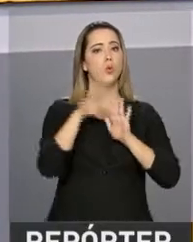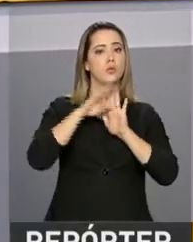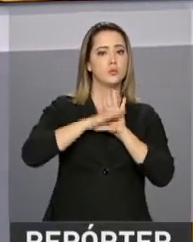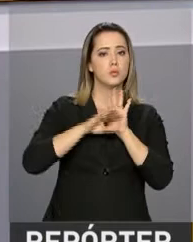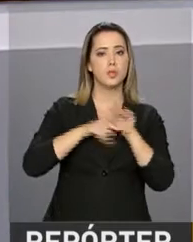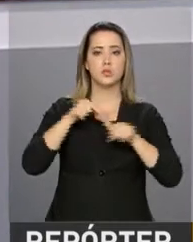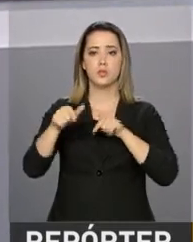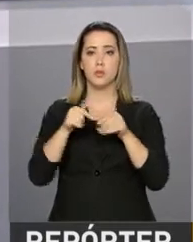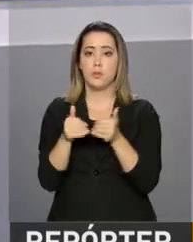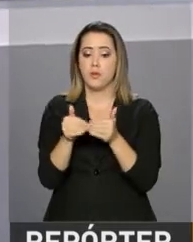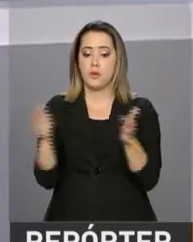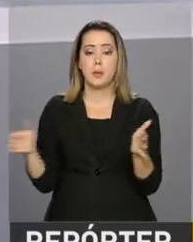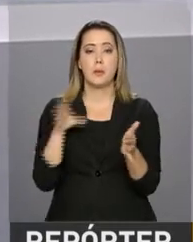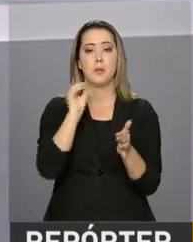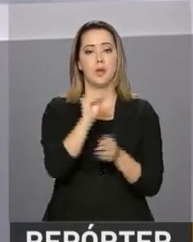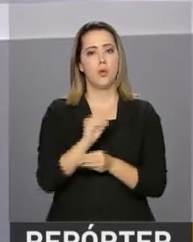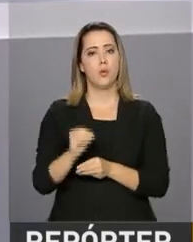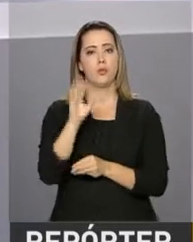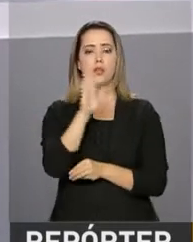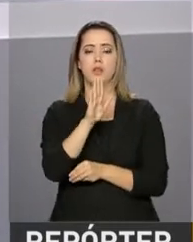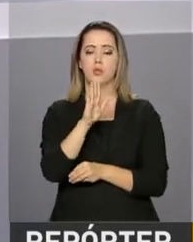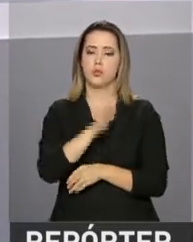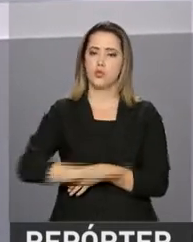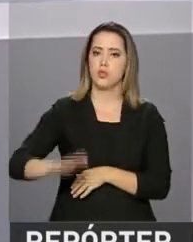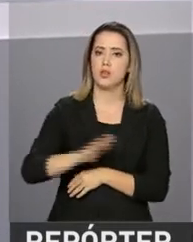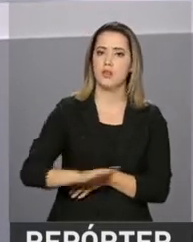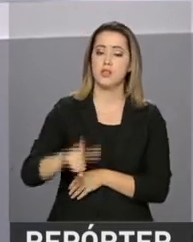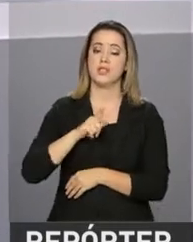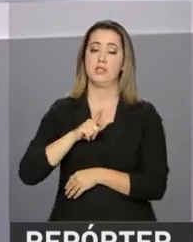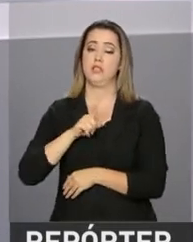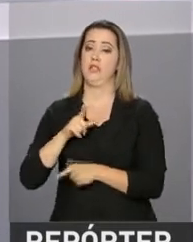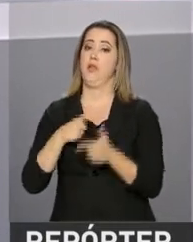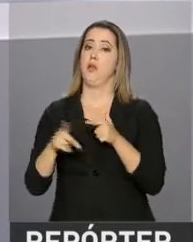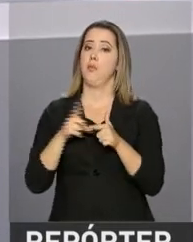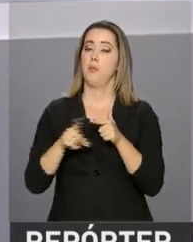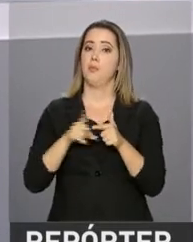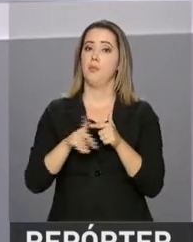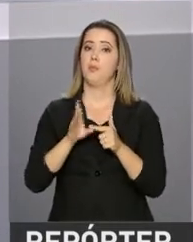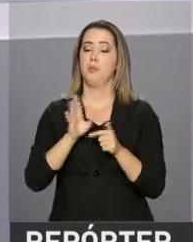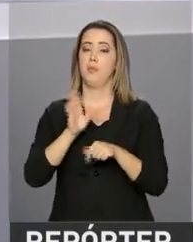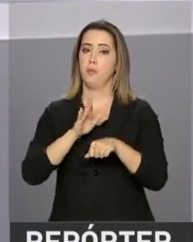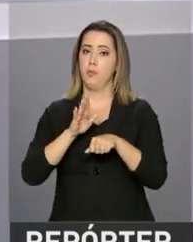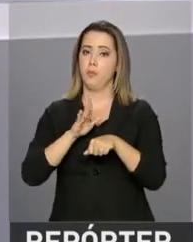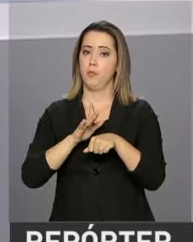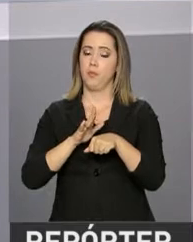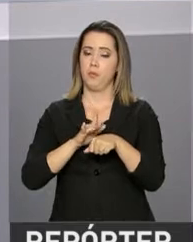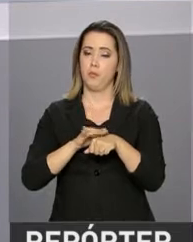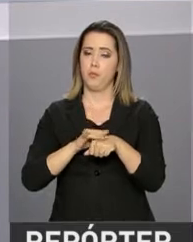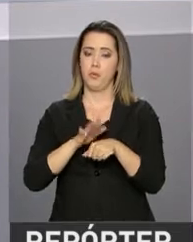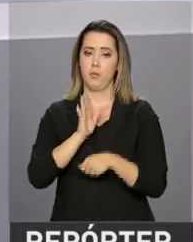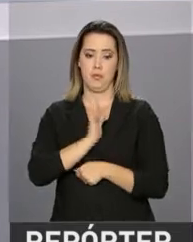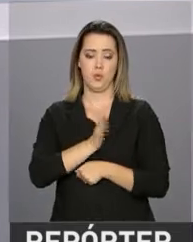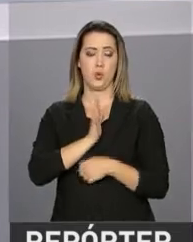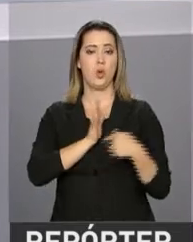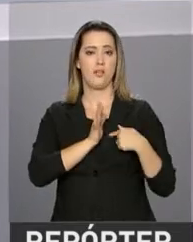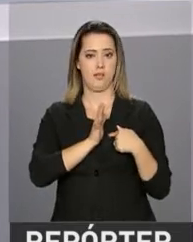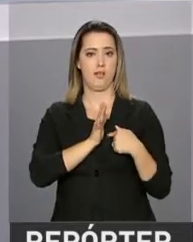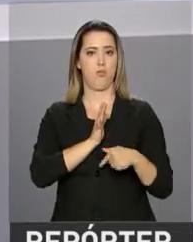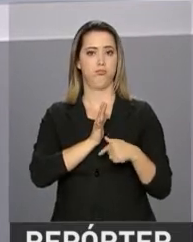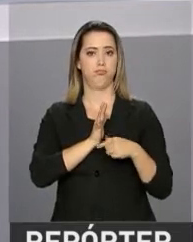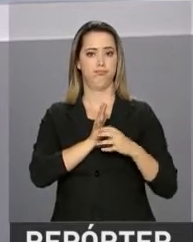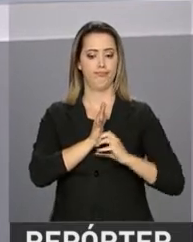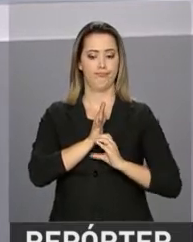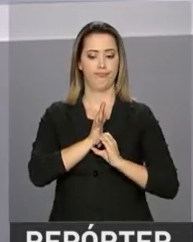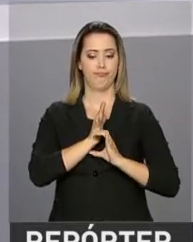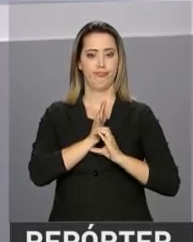de ação vai ampliar o atendimento às crianças diagnosticadas com vontade ou batia congênita que é uma anormalidade na estrutura